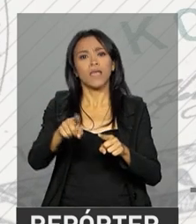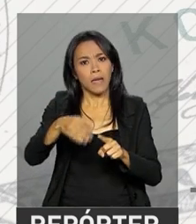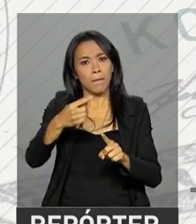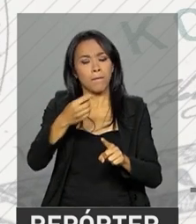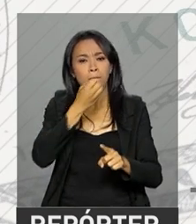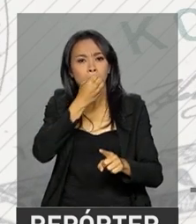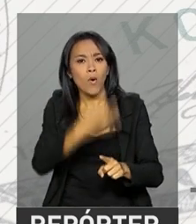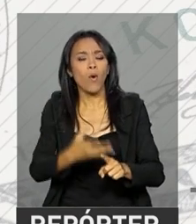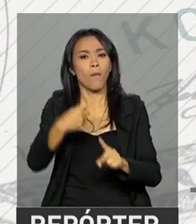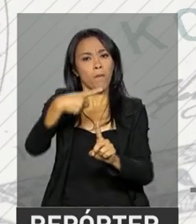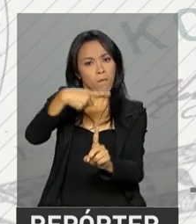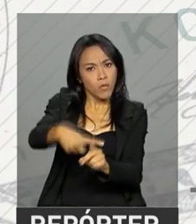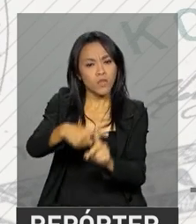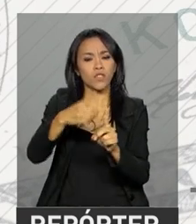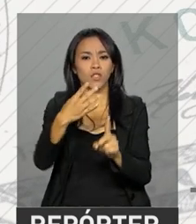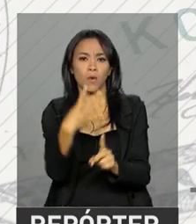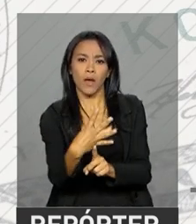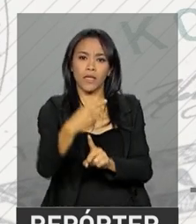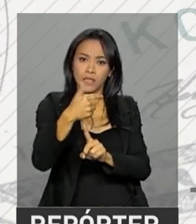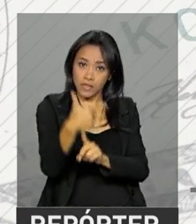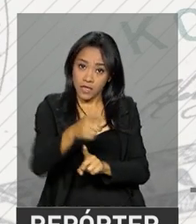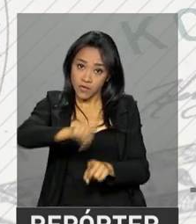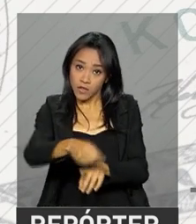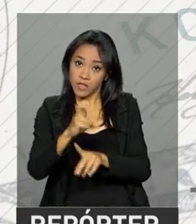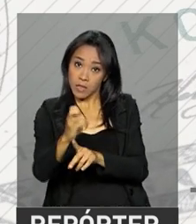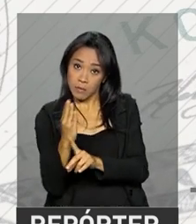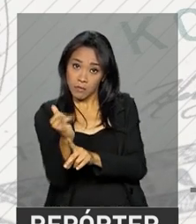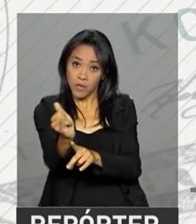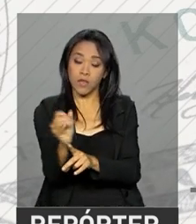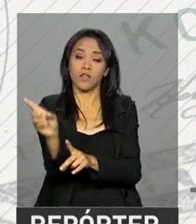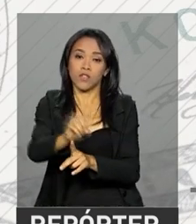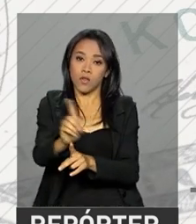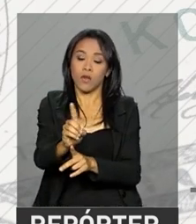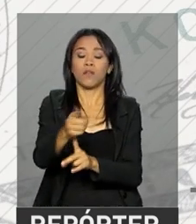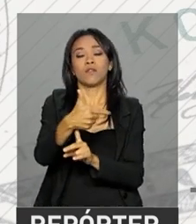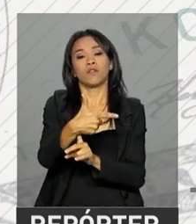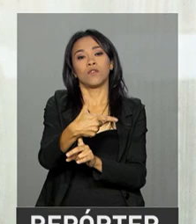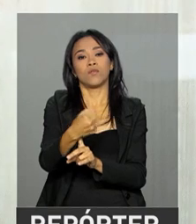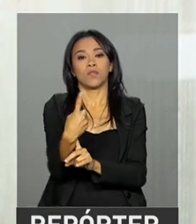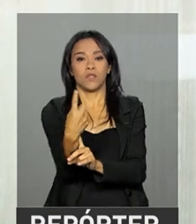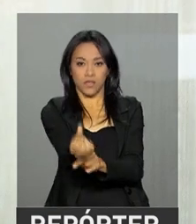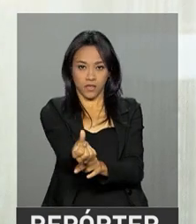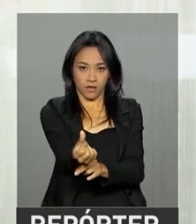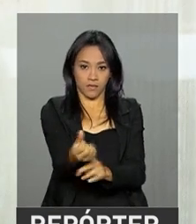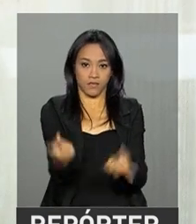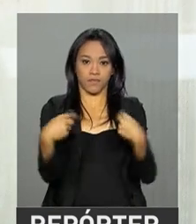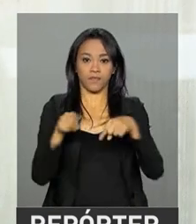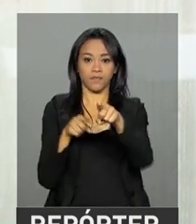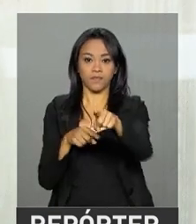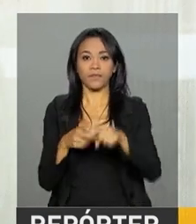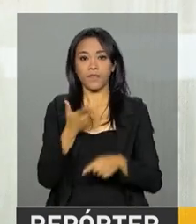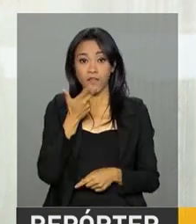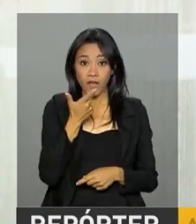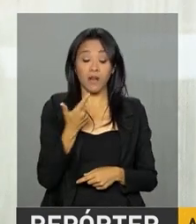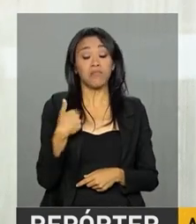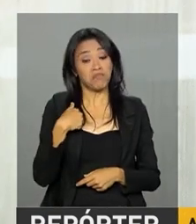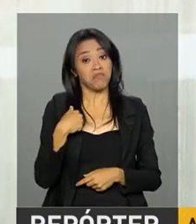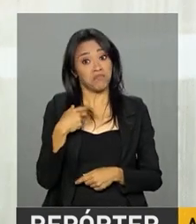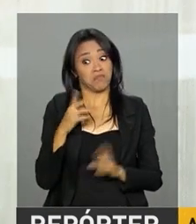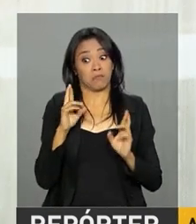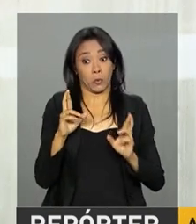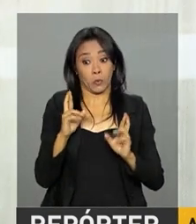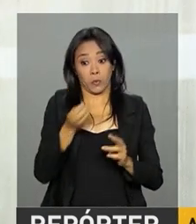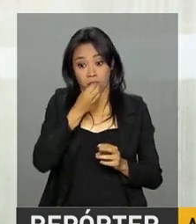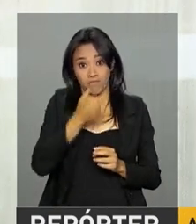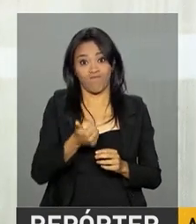positivo recorde de 47,5 Bilhões de Dólares de 201 acho que é uma expectativa eh